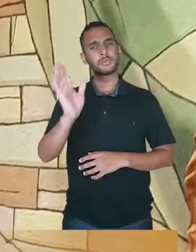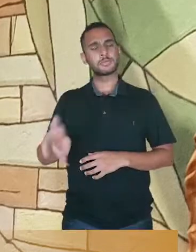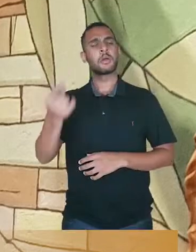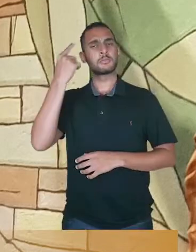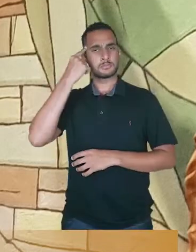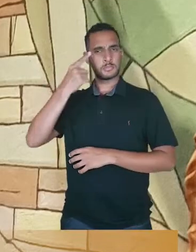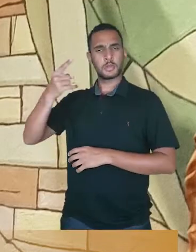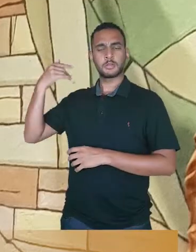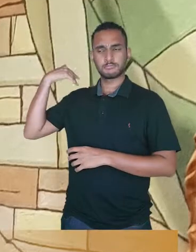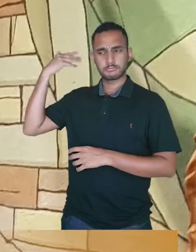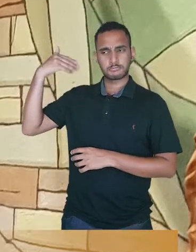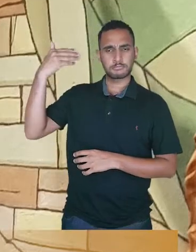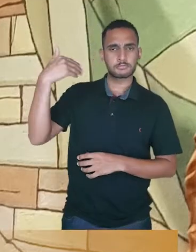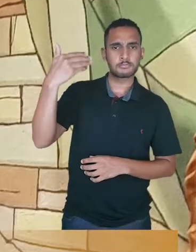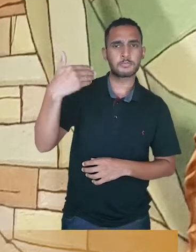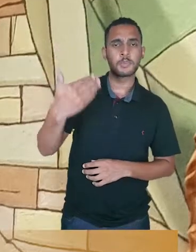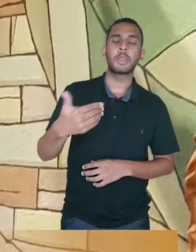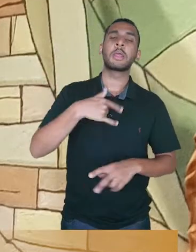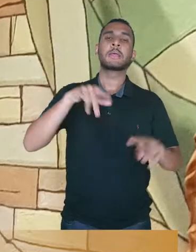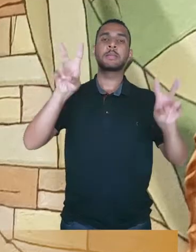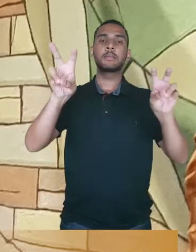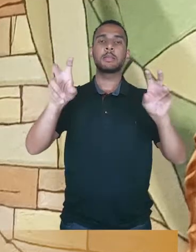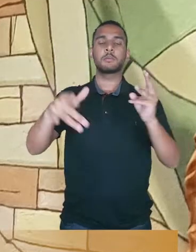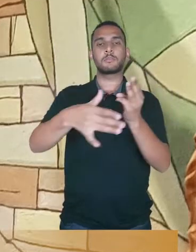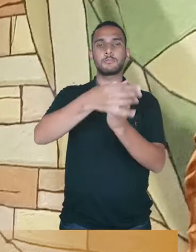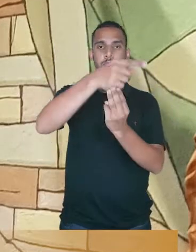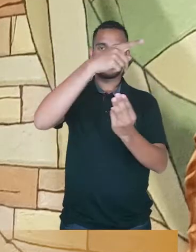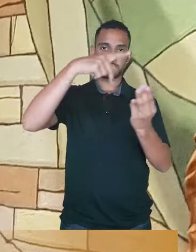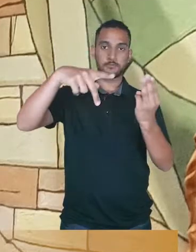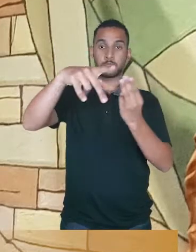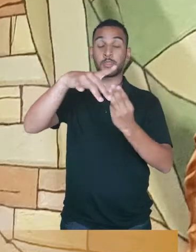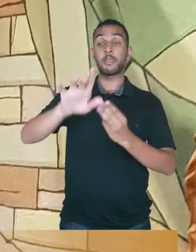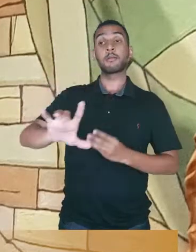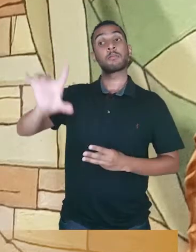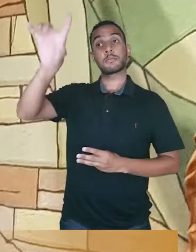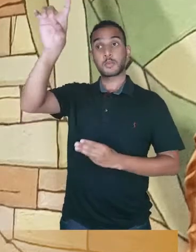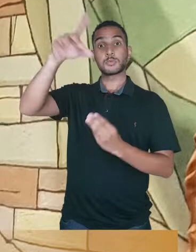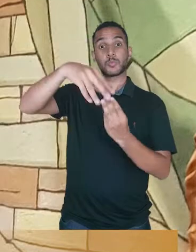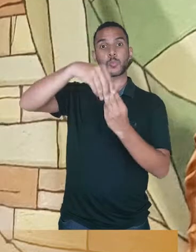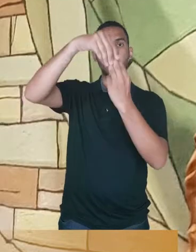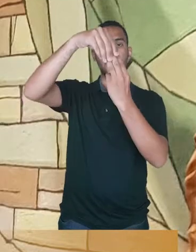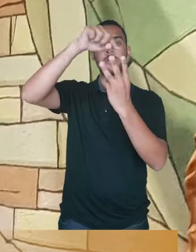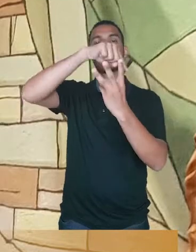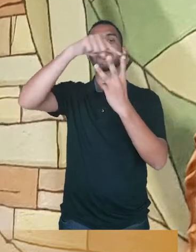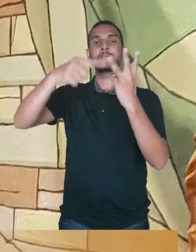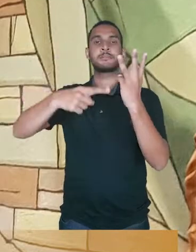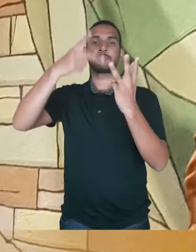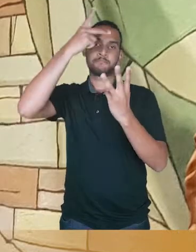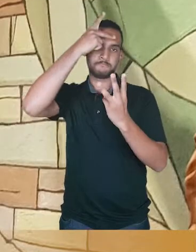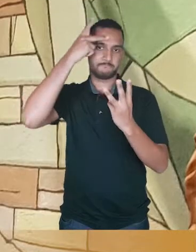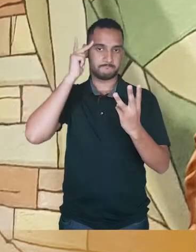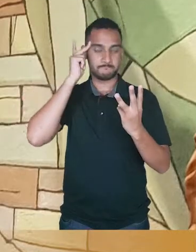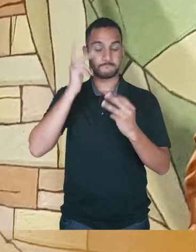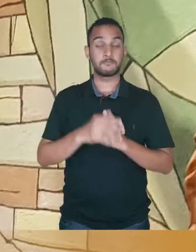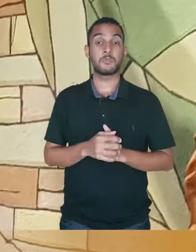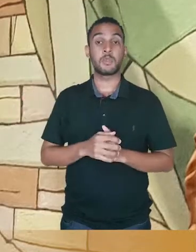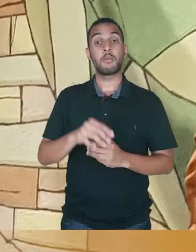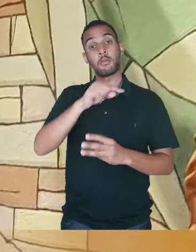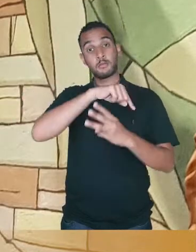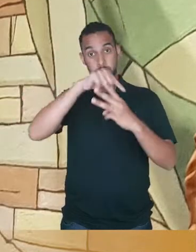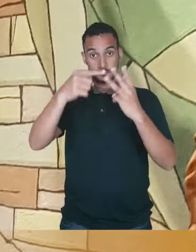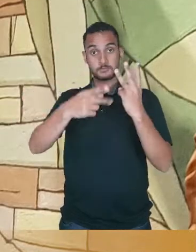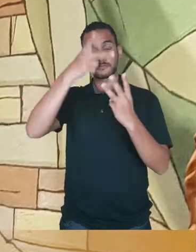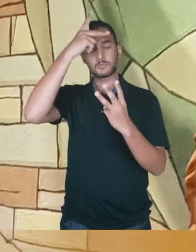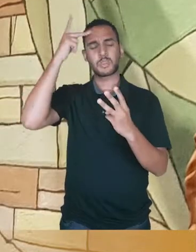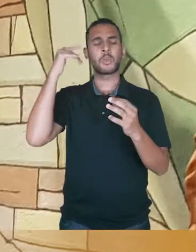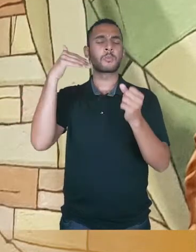já há algumas semanas estamos tratando sobre a santíssima trindade deus é um só mas em três pessoas a trindade